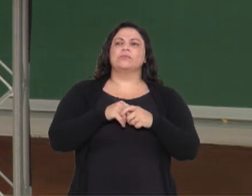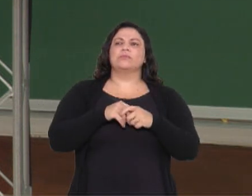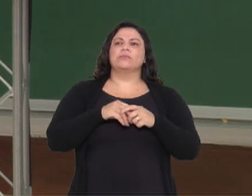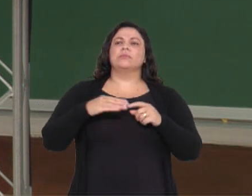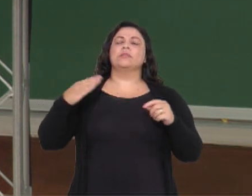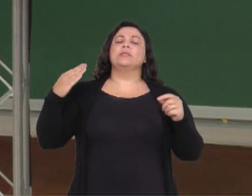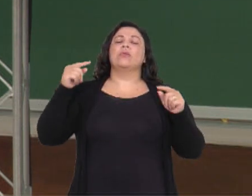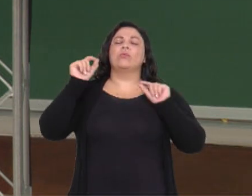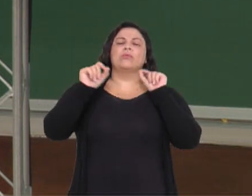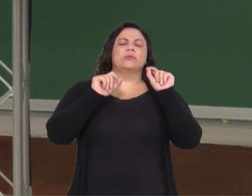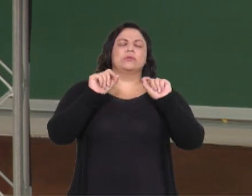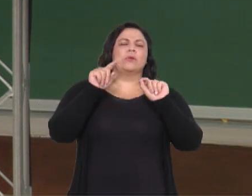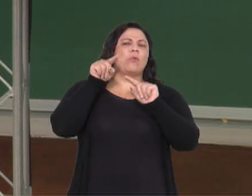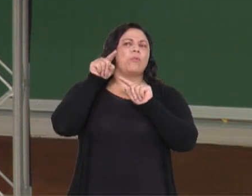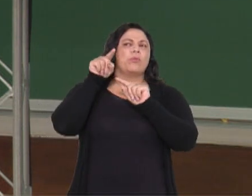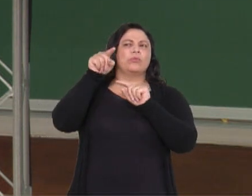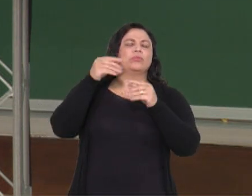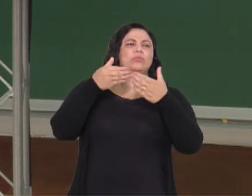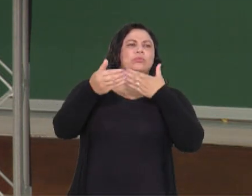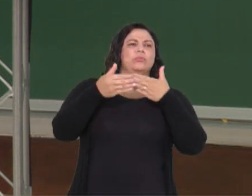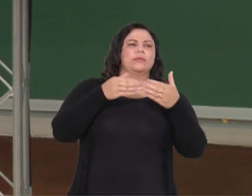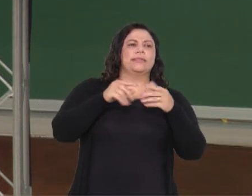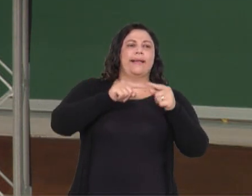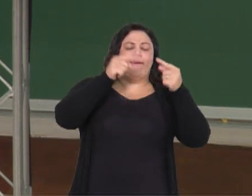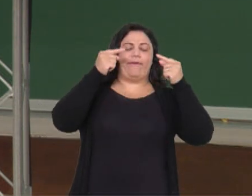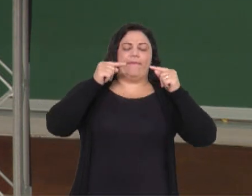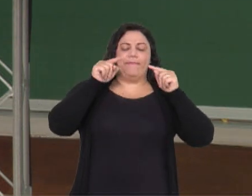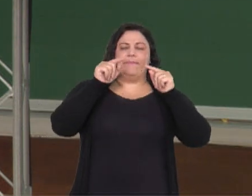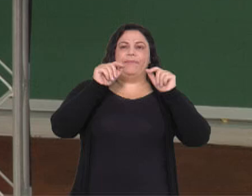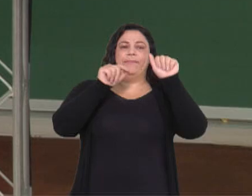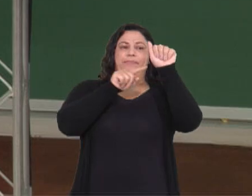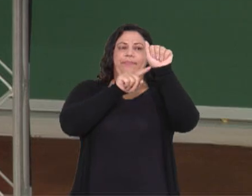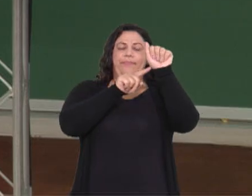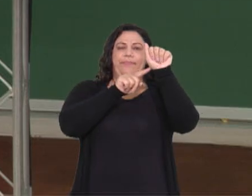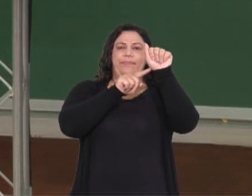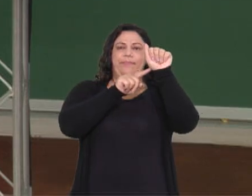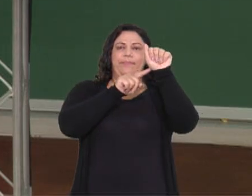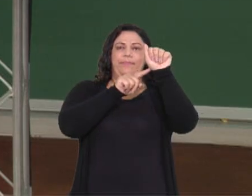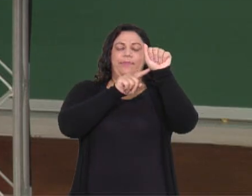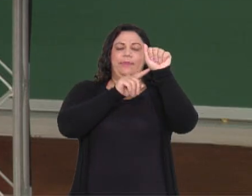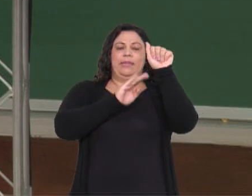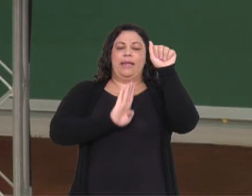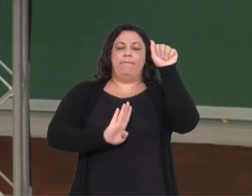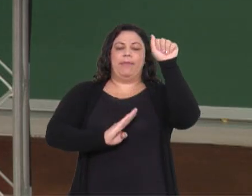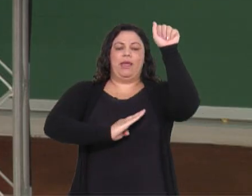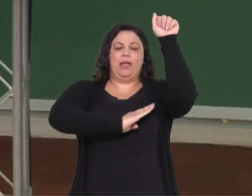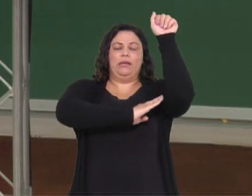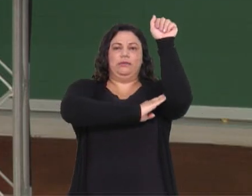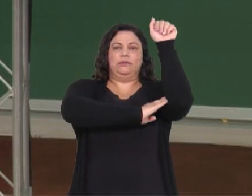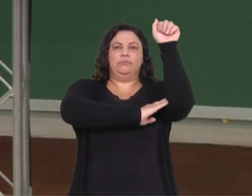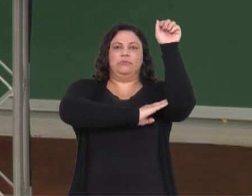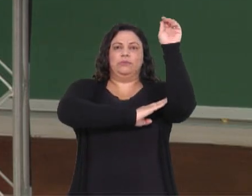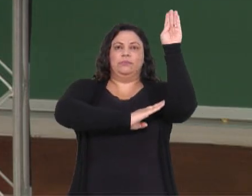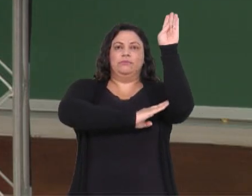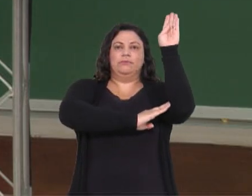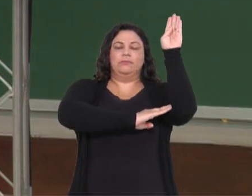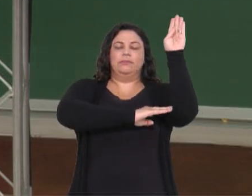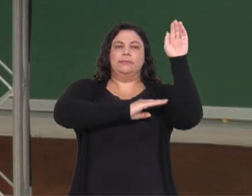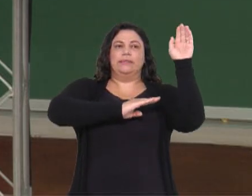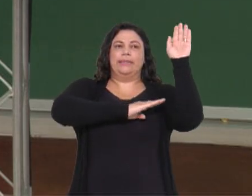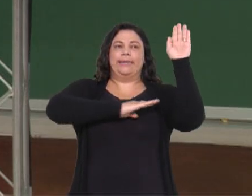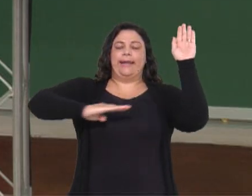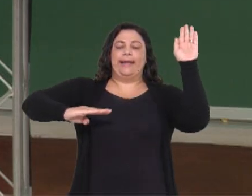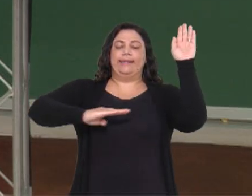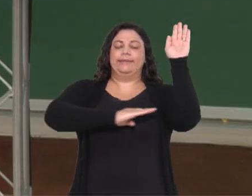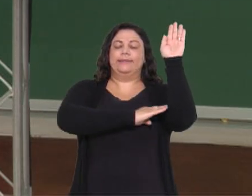um ponto qualquer. Beleza? A e B são as coordenadas do centro da circunferência. Se